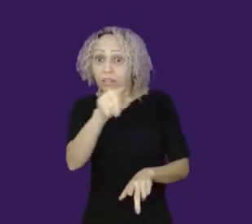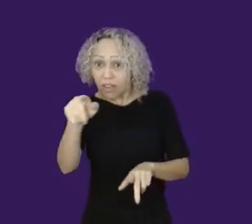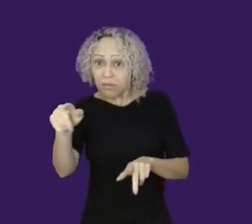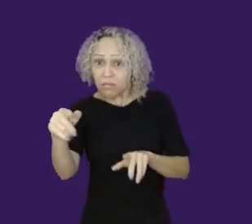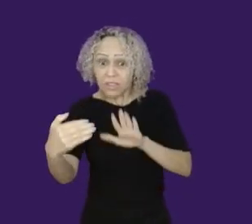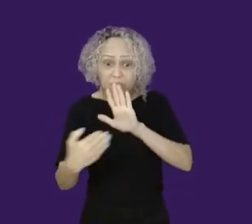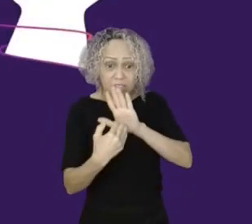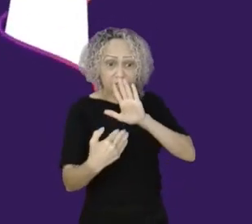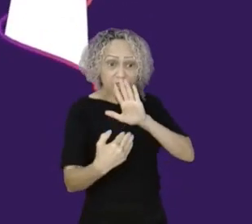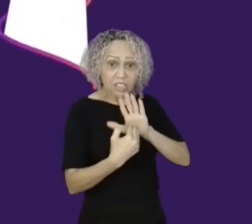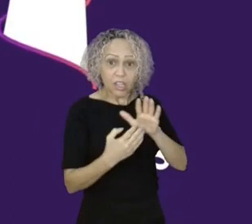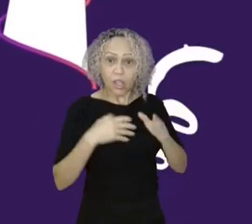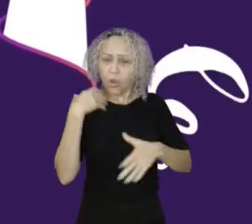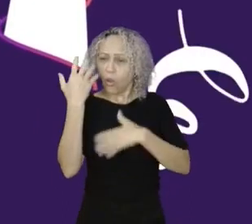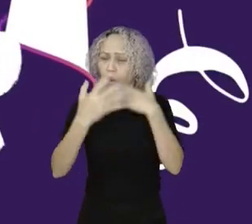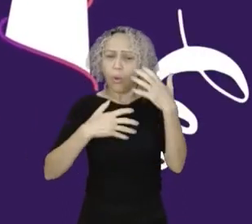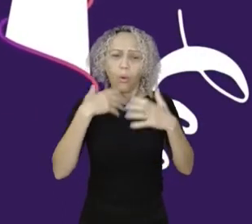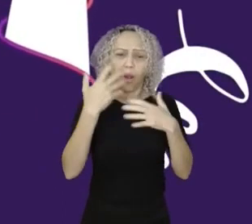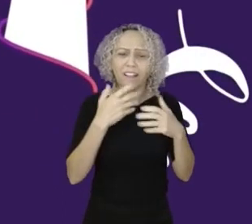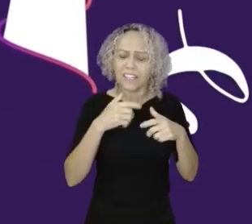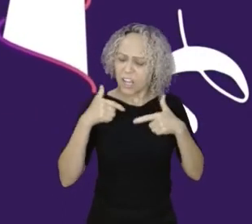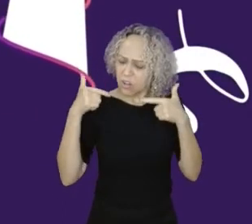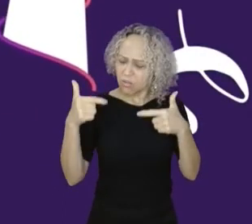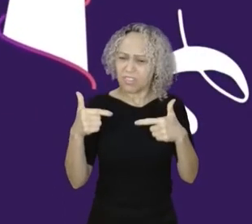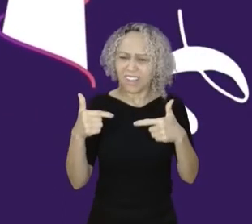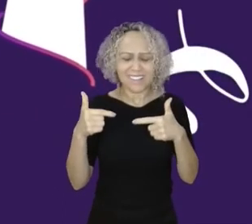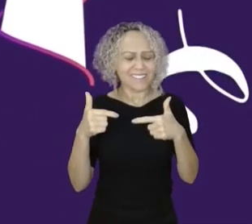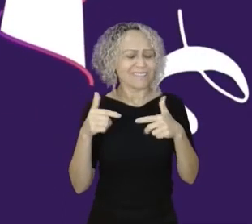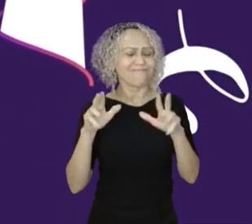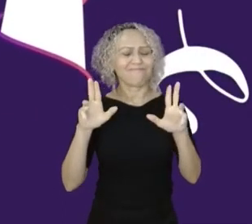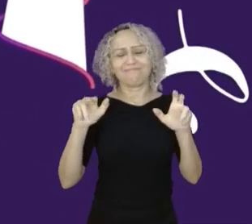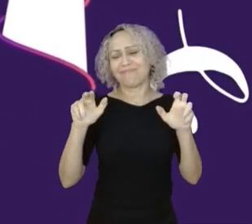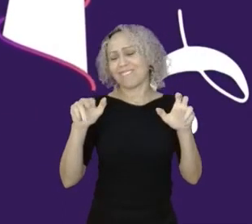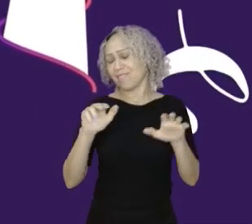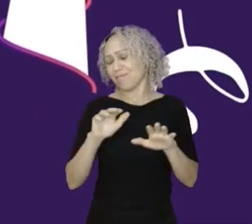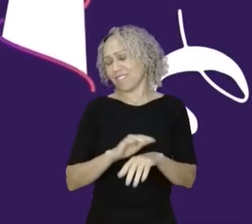Ninguém vai me impedir de cantar e lutar.